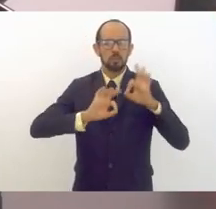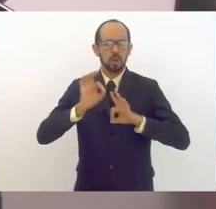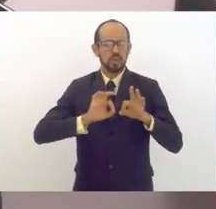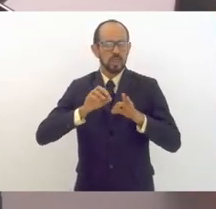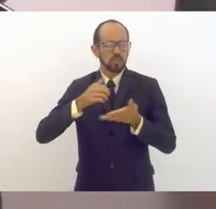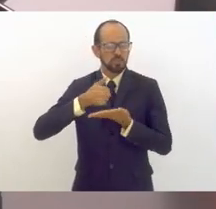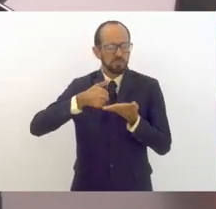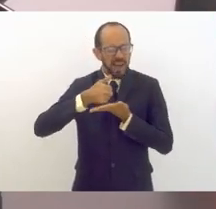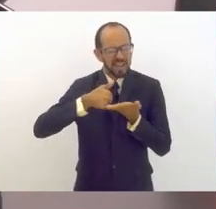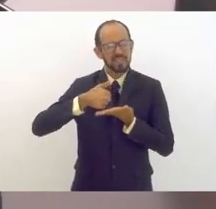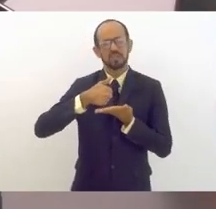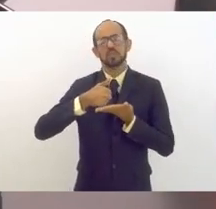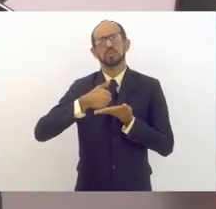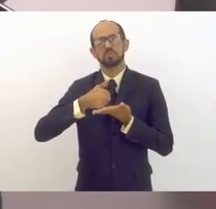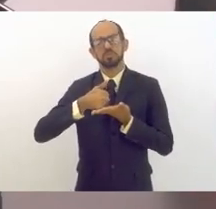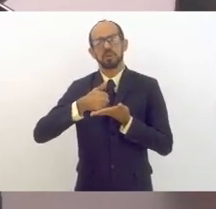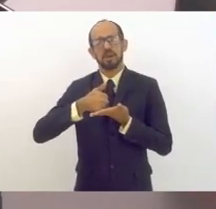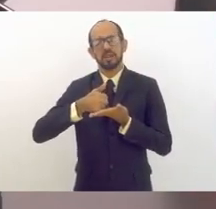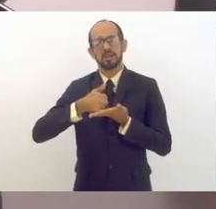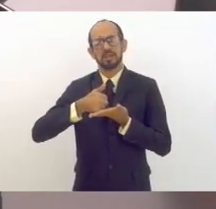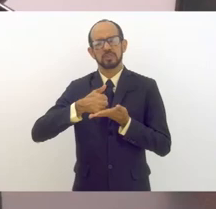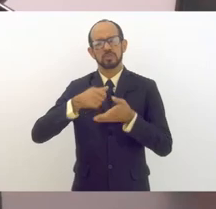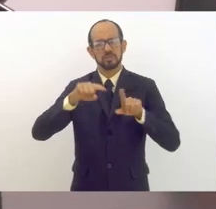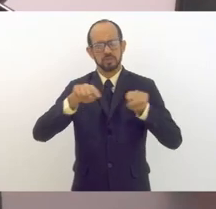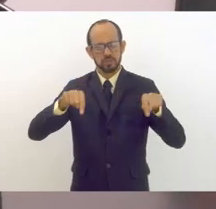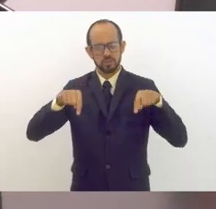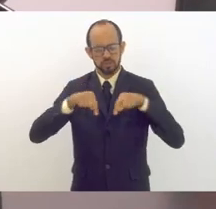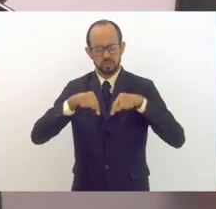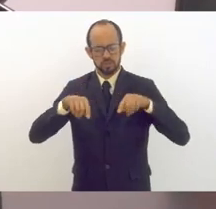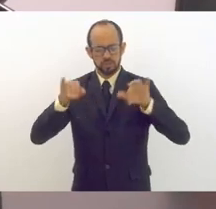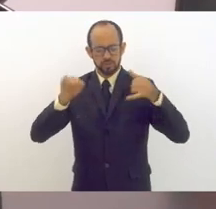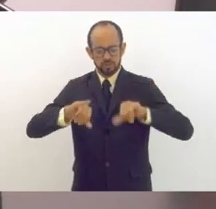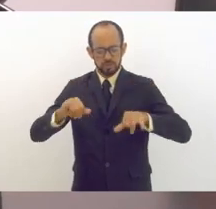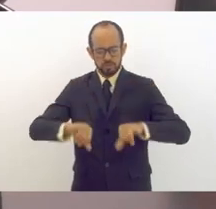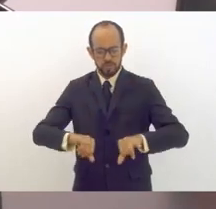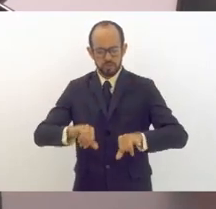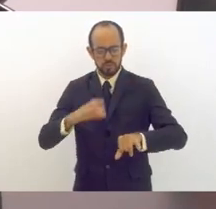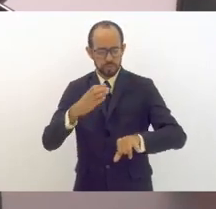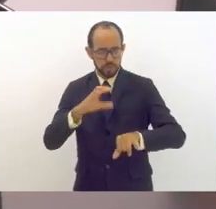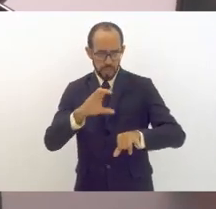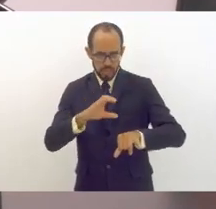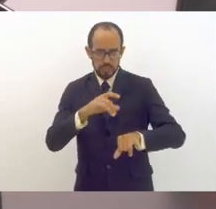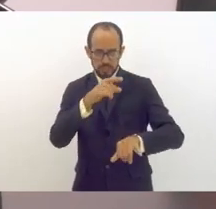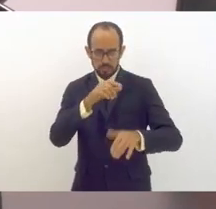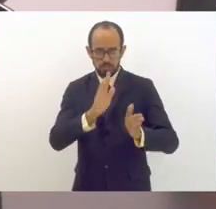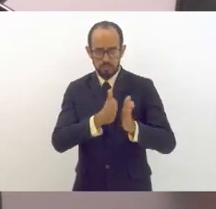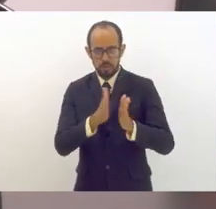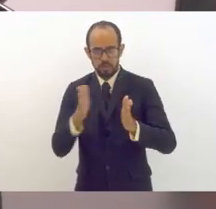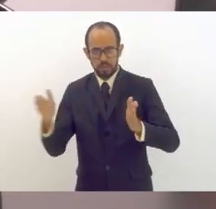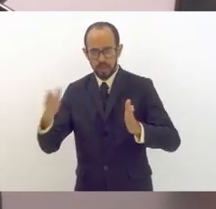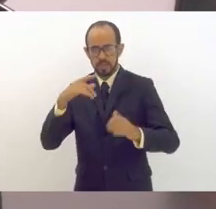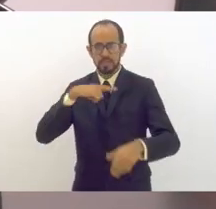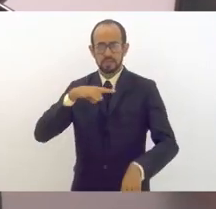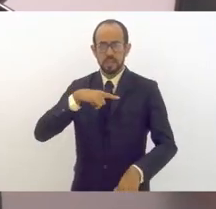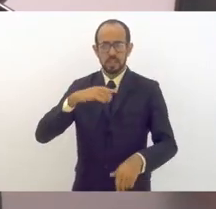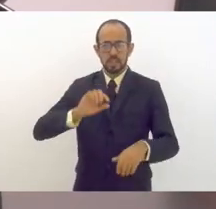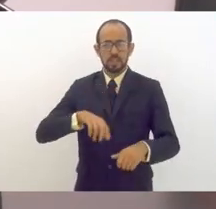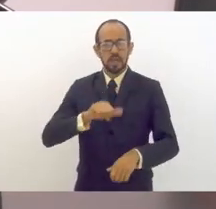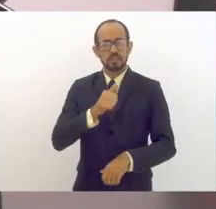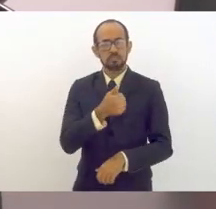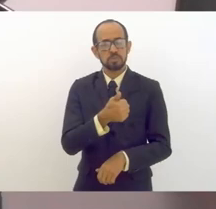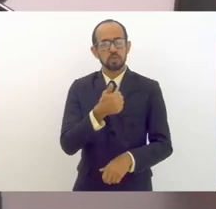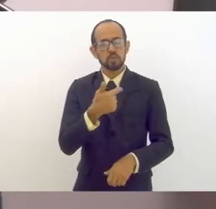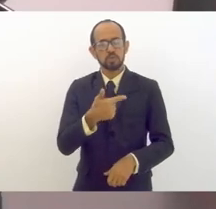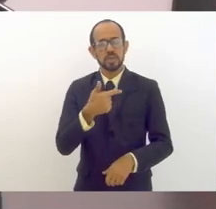para esses, os laboratórios de informática, os laboratórios de ciência e as bibliotecas existirem, pelo menos nas 1.230